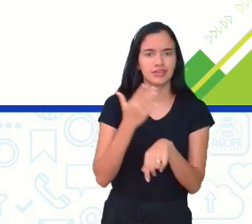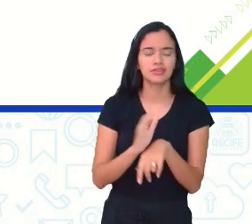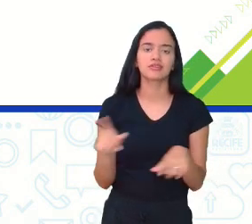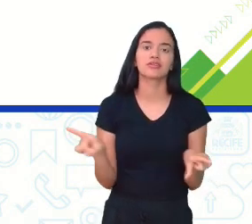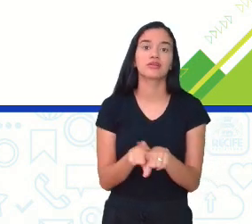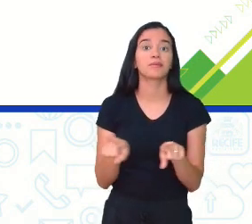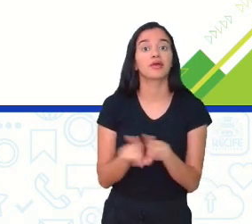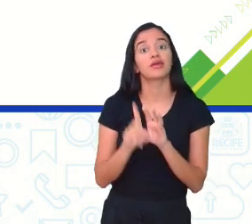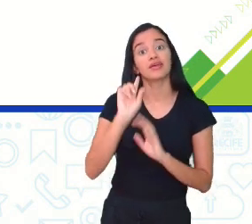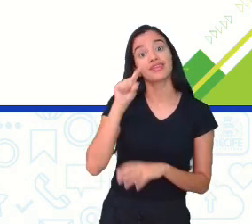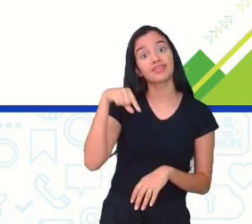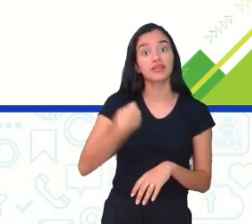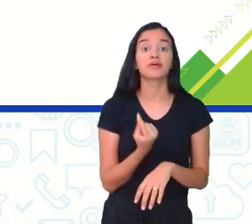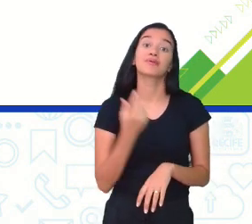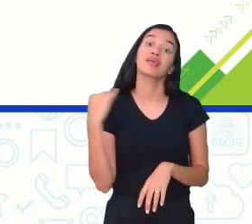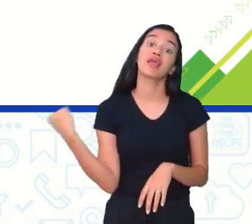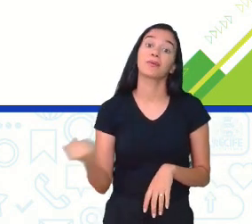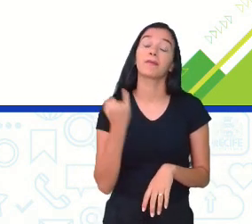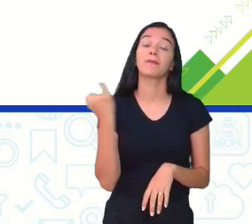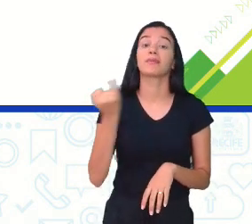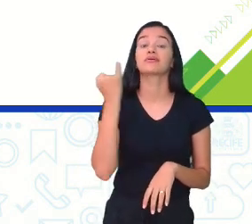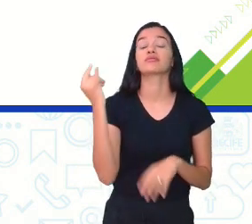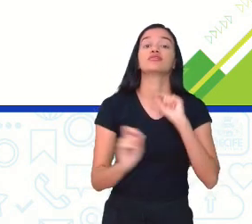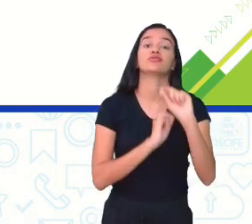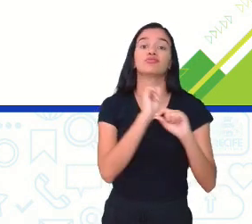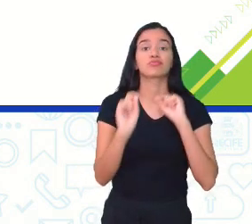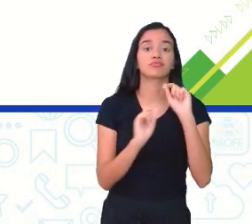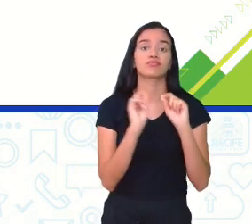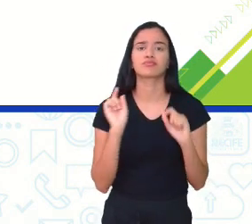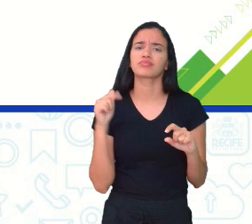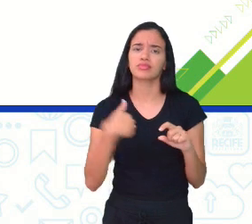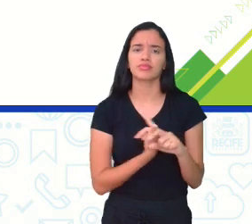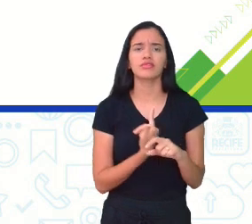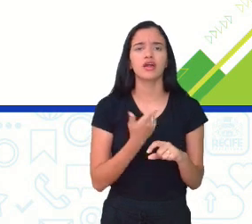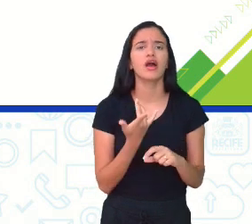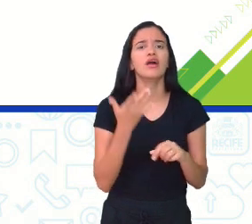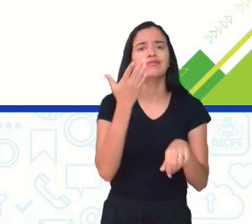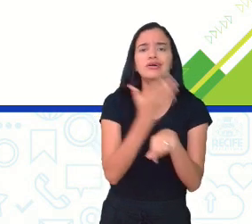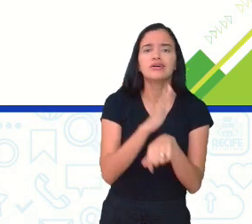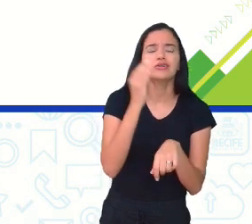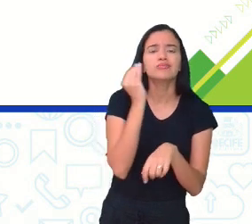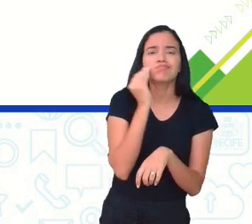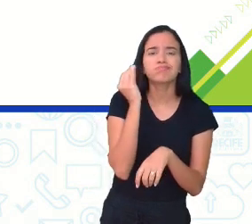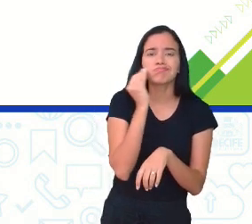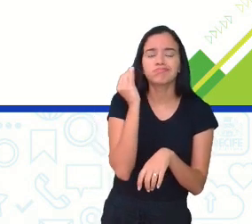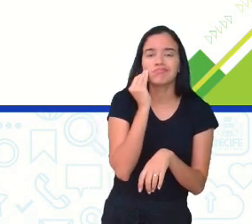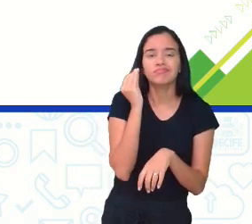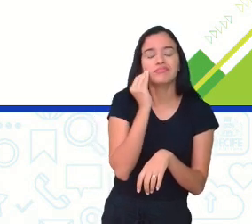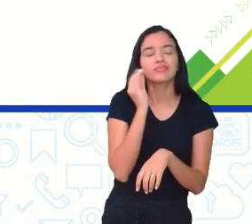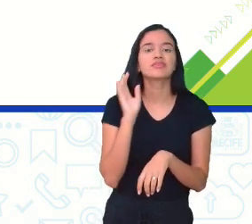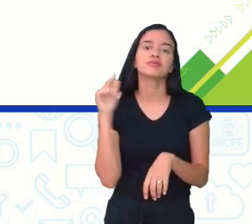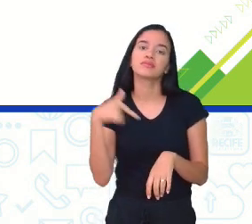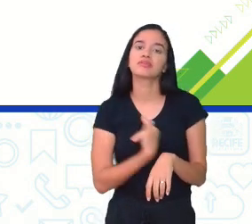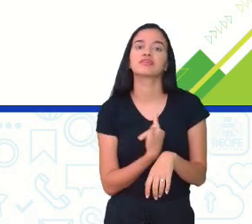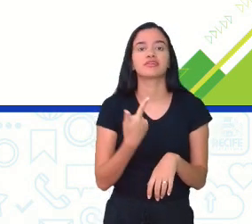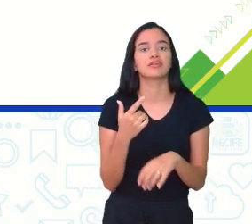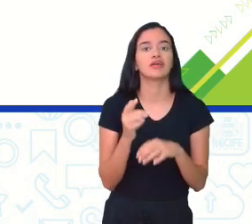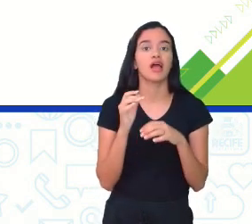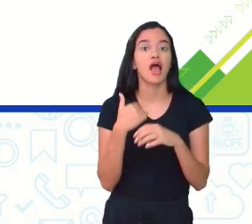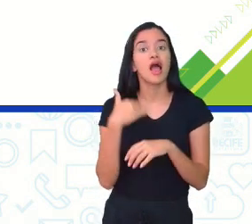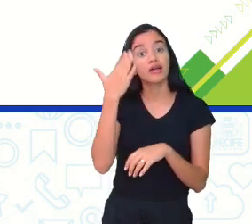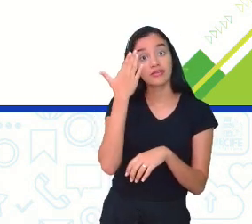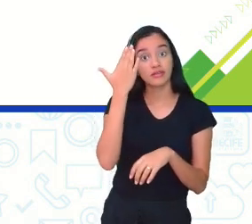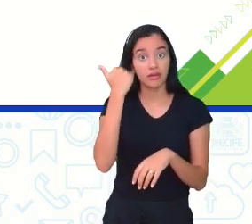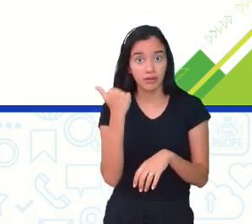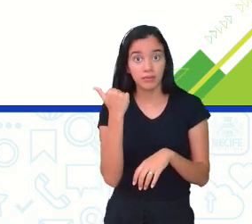E depois, é muito importante a gente fazer esse teste de força, né, para a gente poder